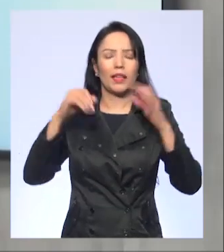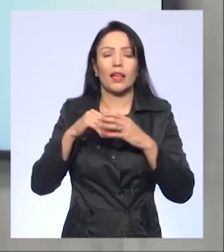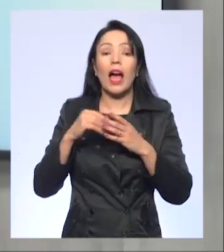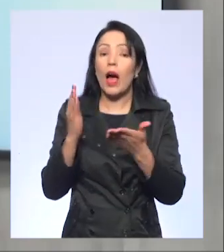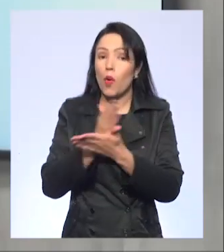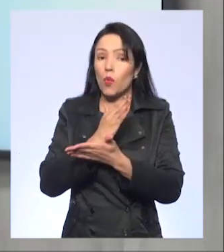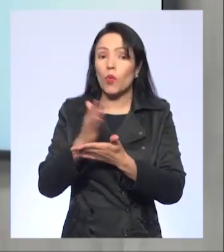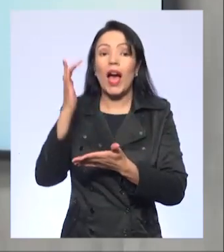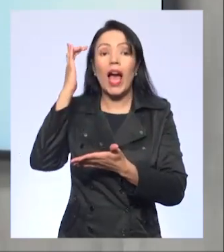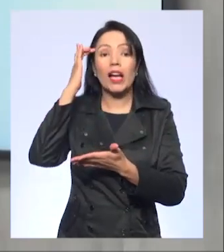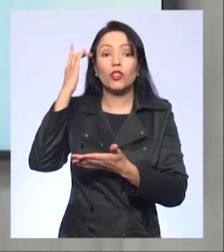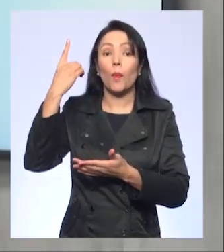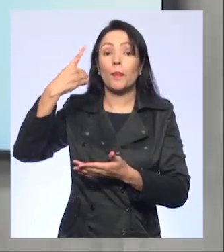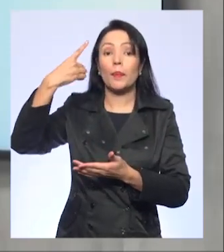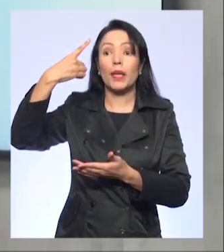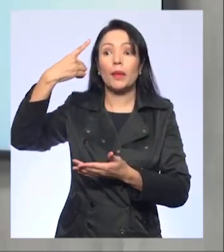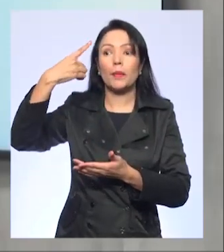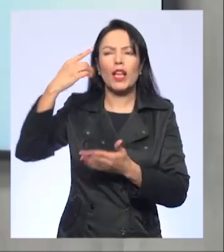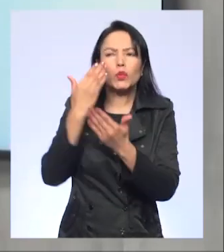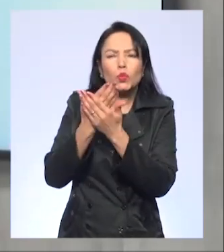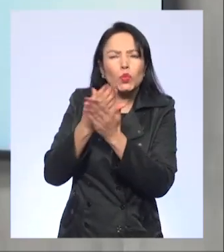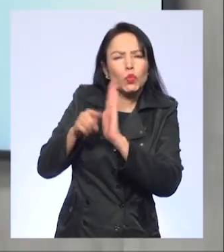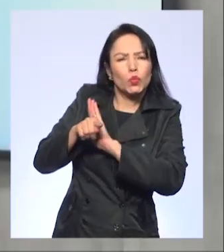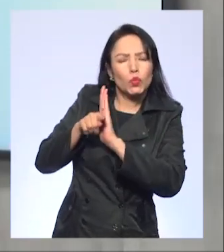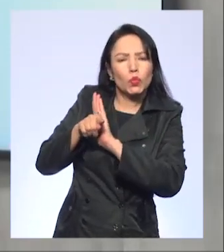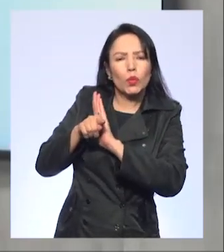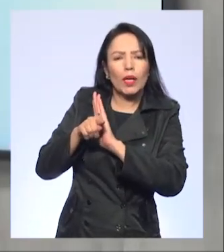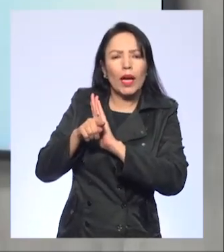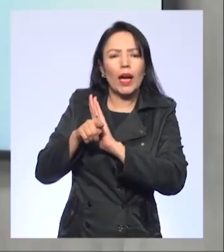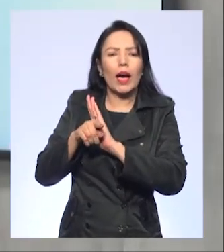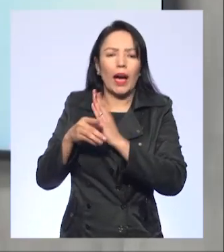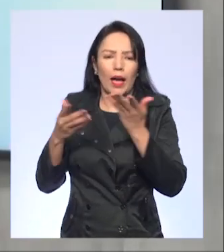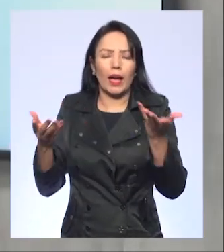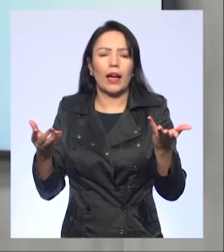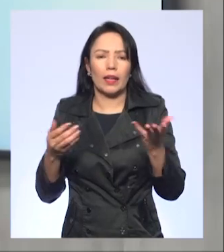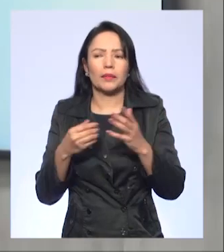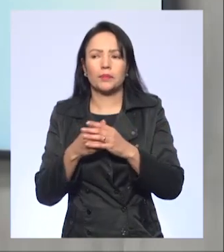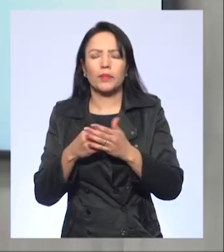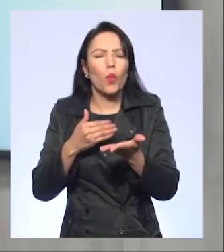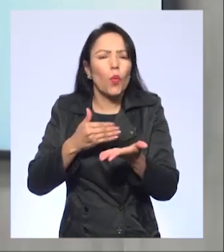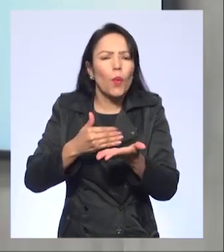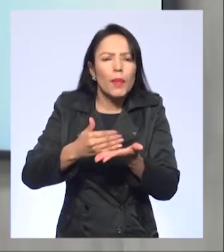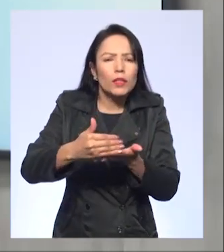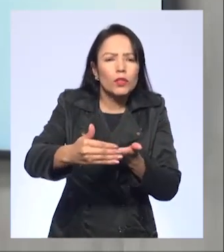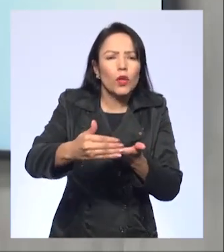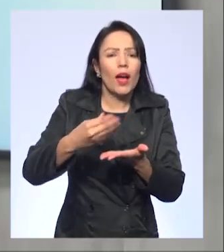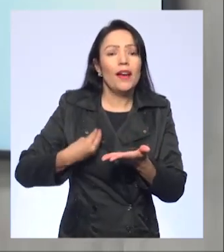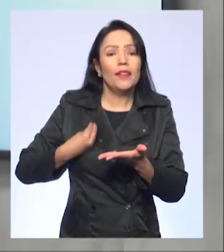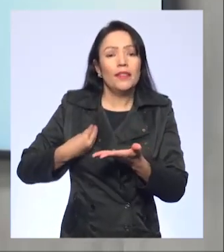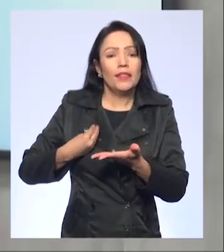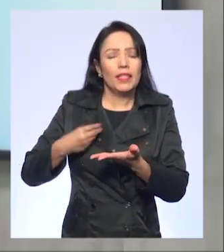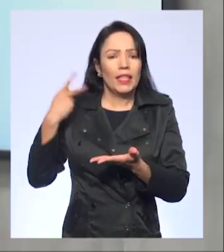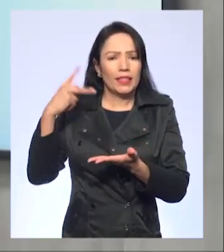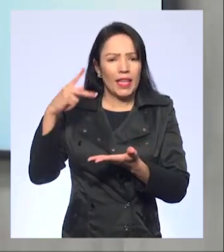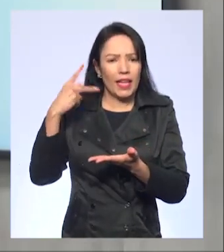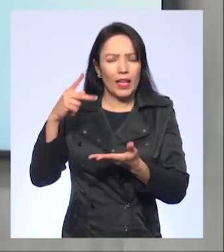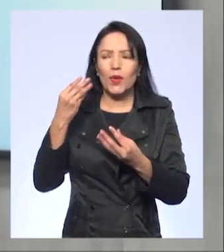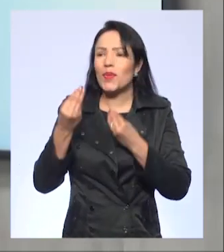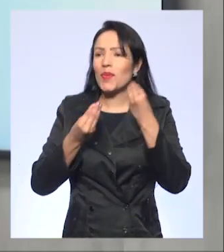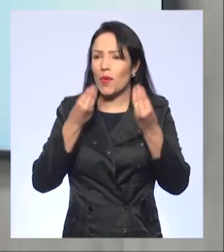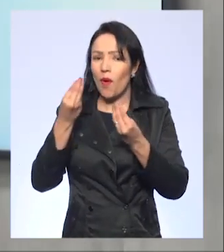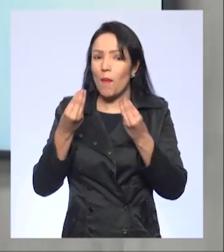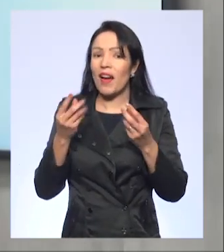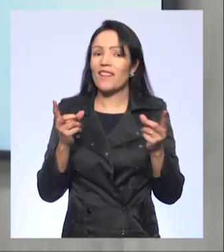o primeiro filósofo ocidental, tá? Existem relatos que o Tales tenha começado a vida dele, galera, como